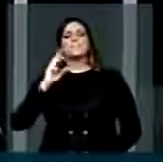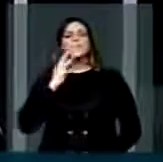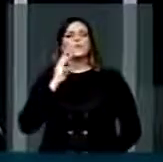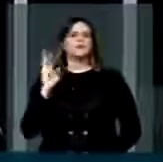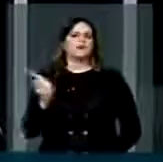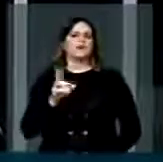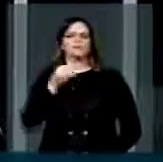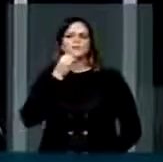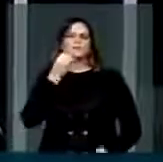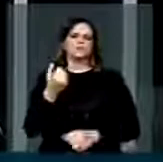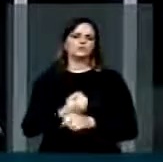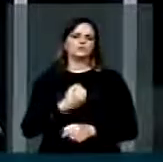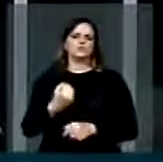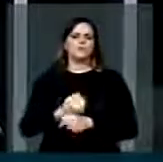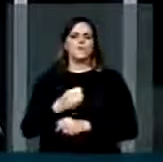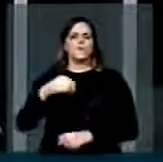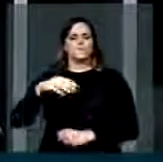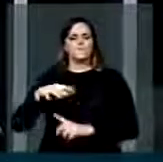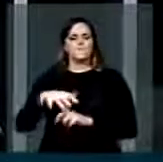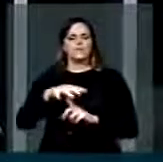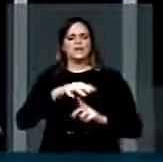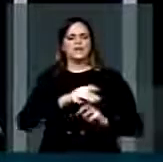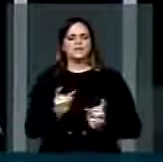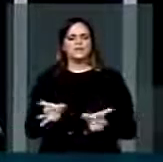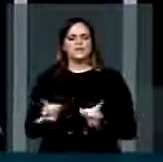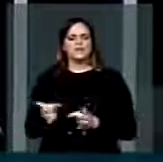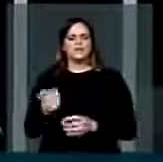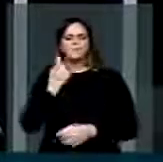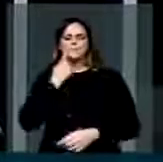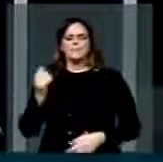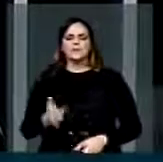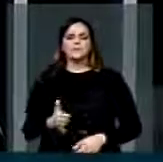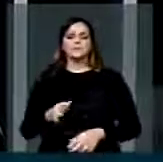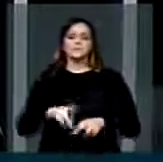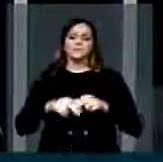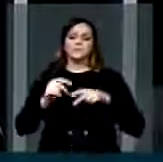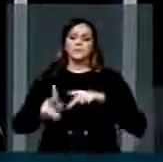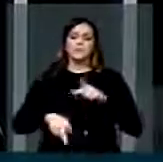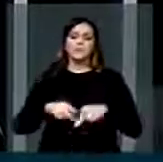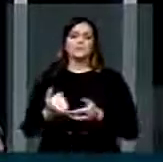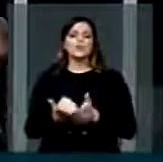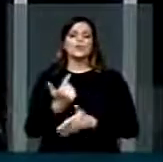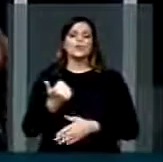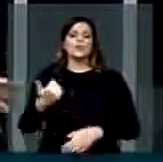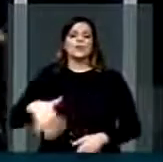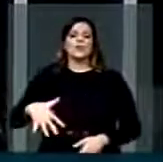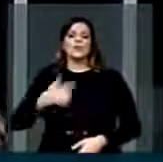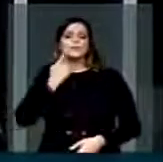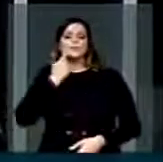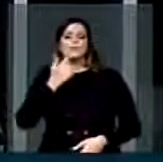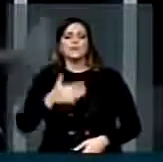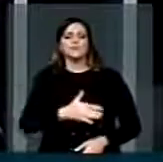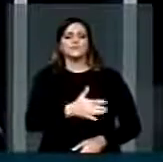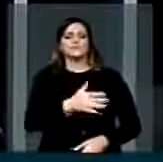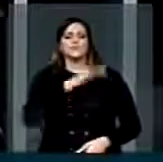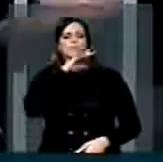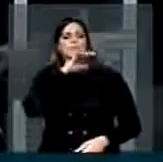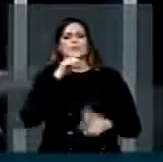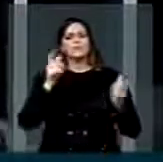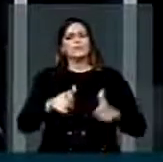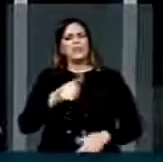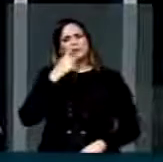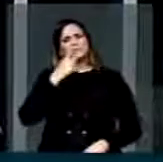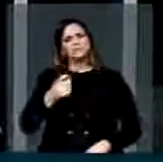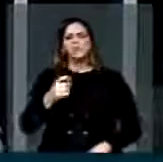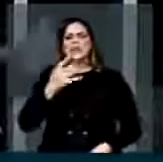para a construção de um mercado do peixe, enquanto isso a população de São Luís compra um peixe no mercado indigno, disputando